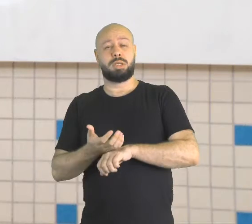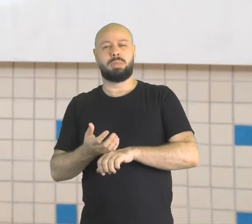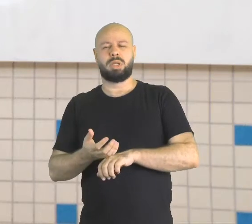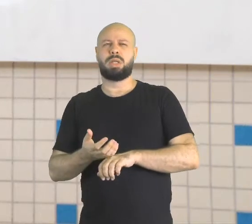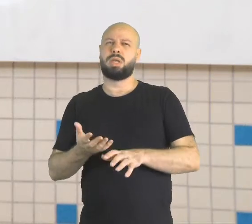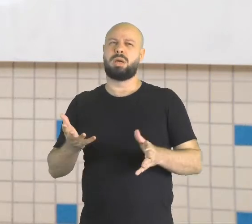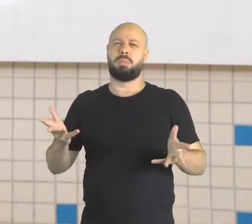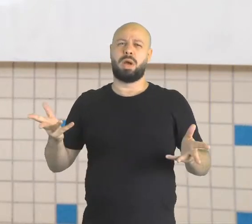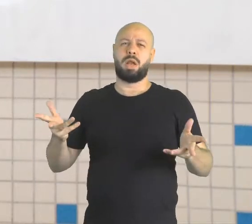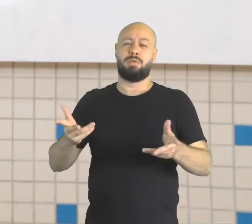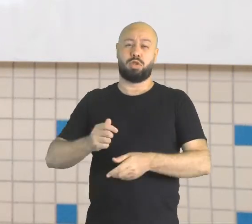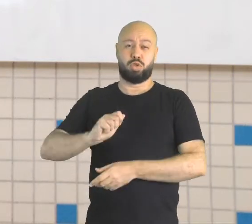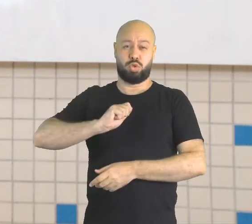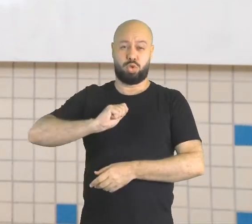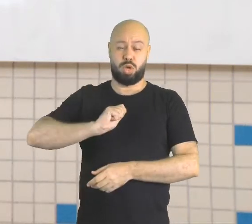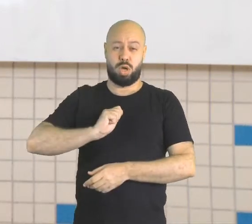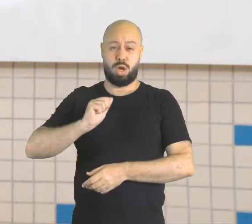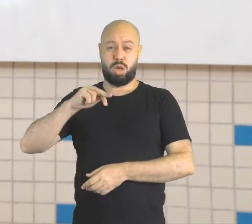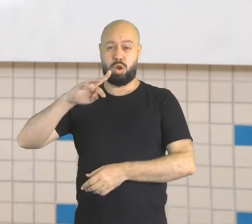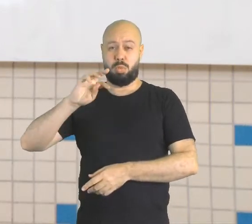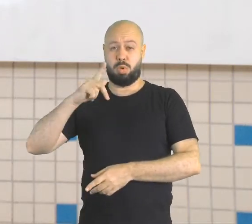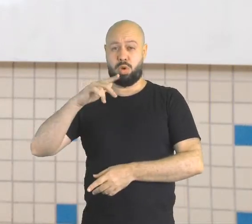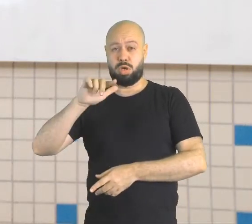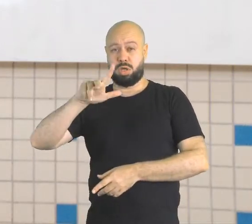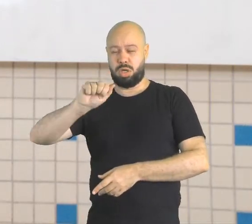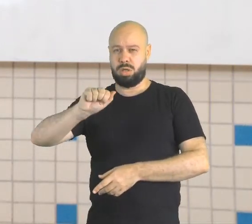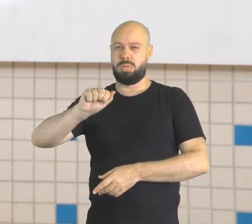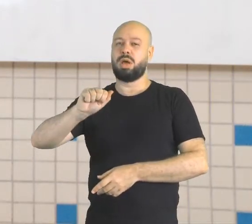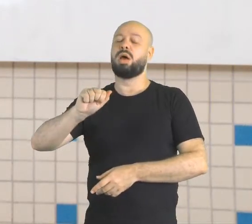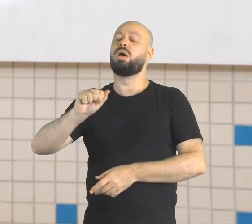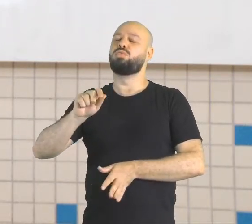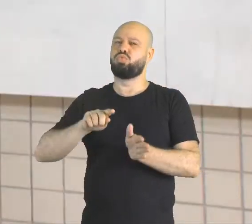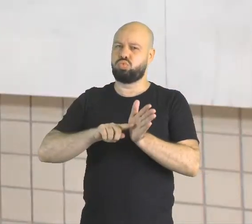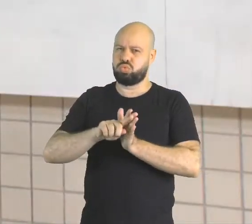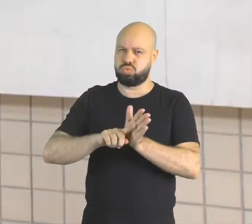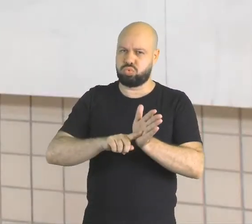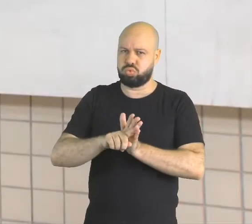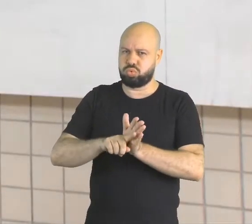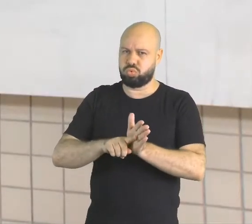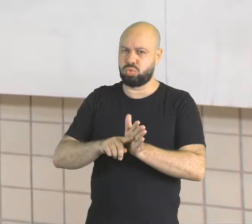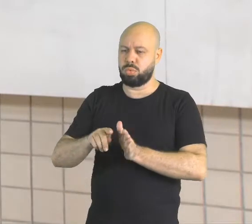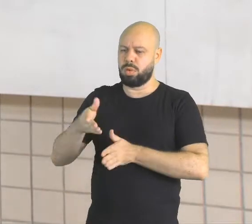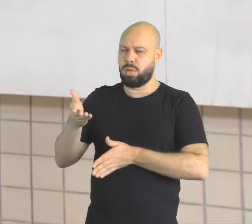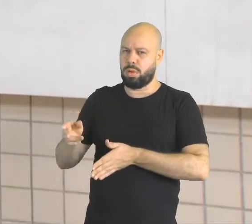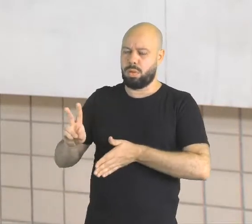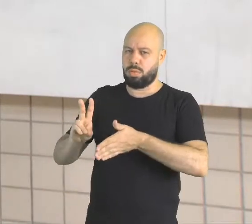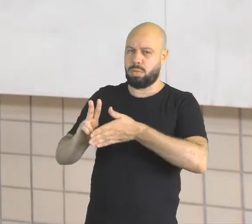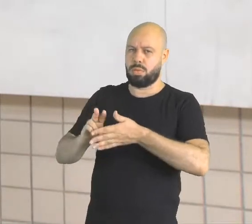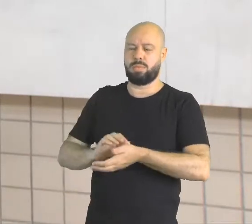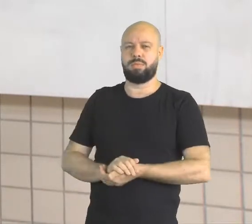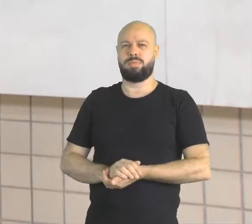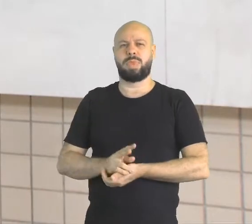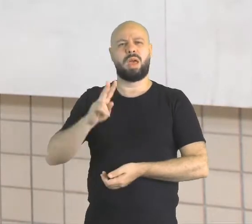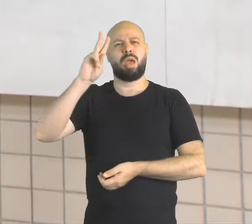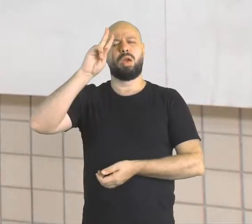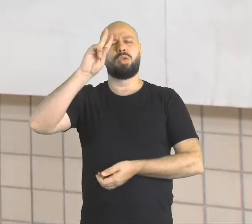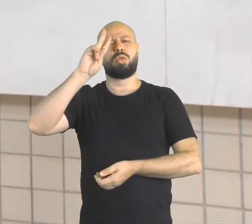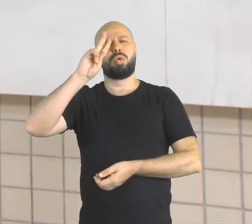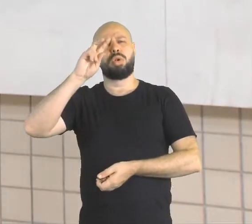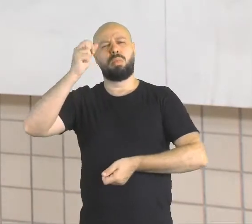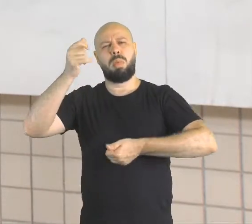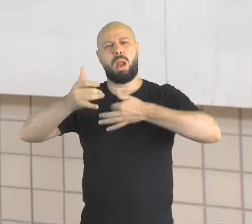fantástica, a antropologia, que estuda muito esses povos. A história nos relata como que foi essa